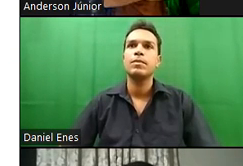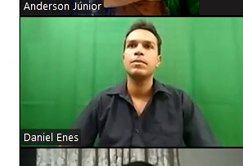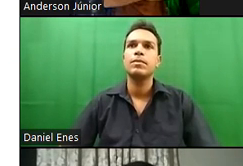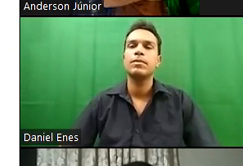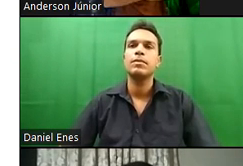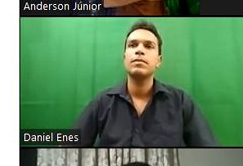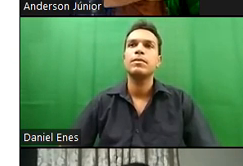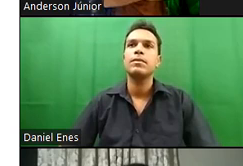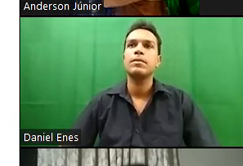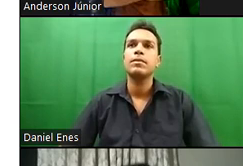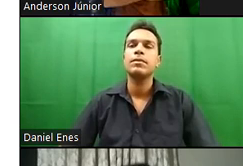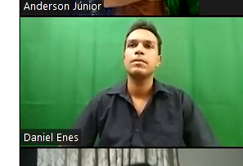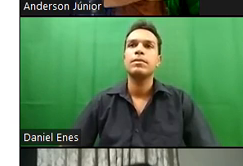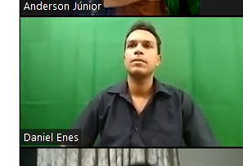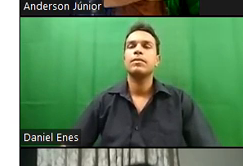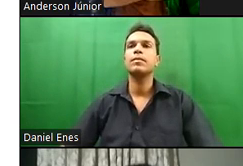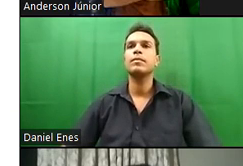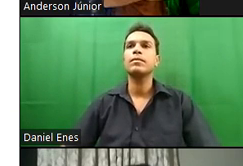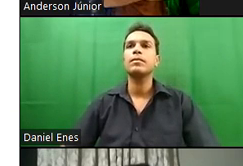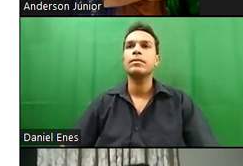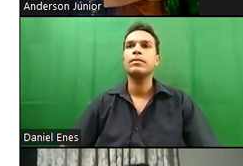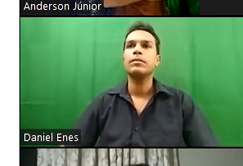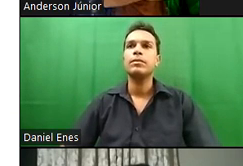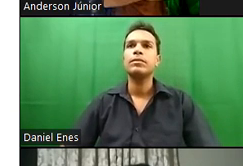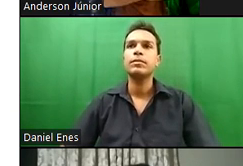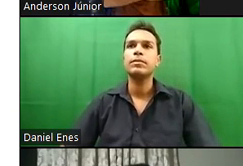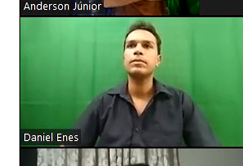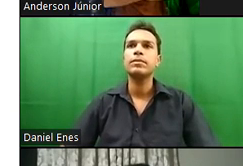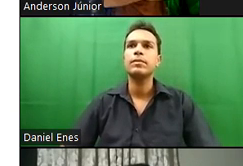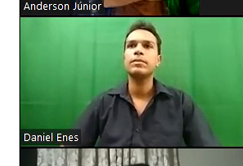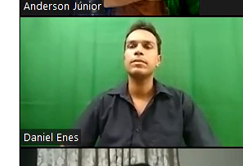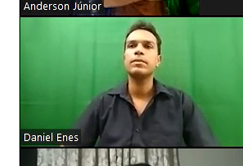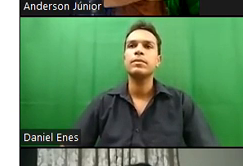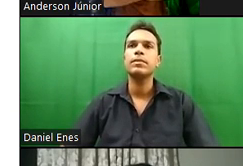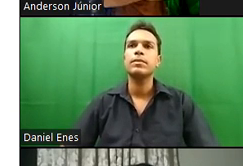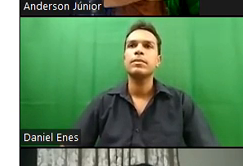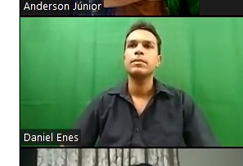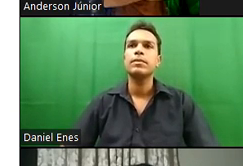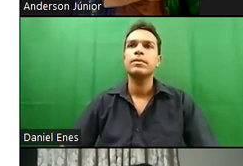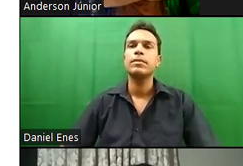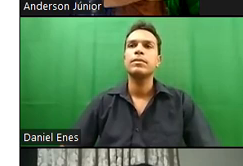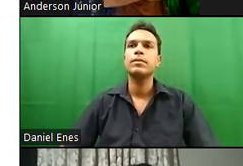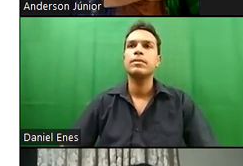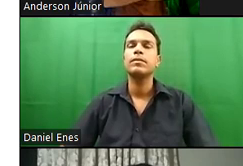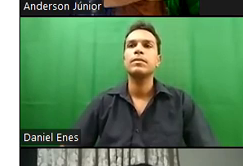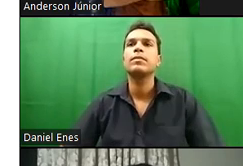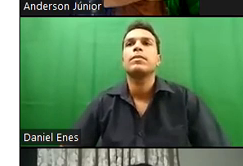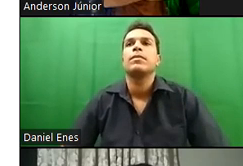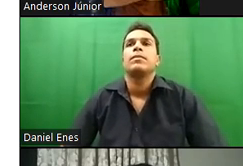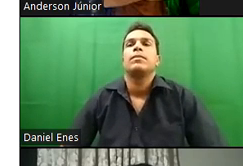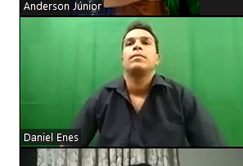não se sentirem excluídas da sociedade. Eu acho isso muito importante. Fiz Libras como optativa na minha